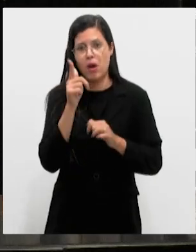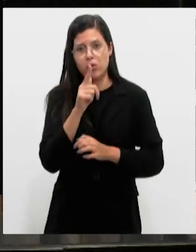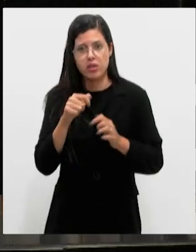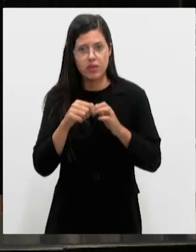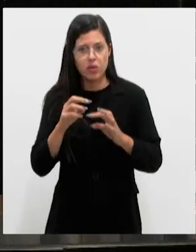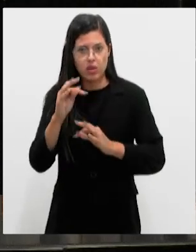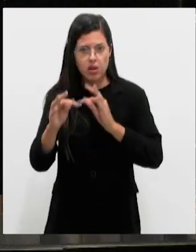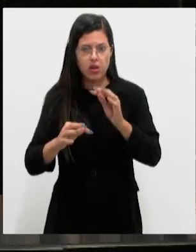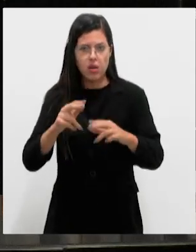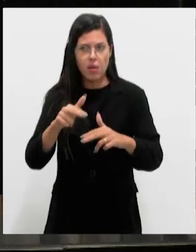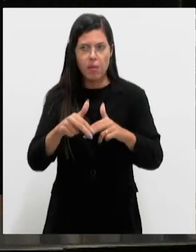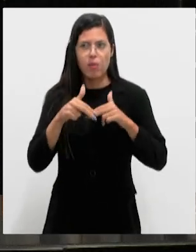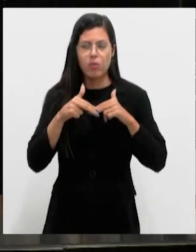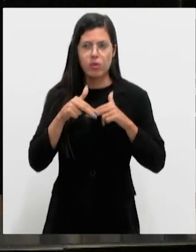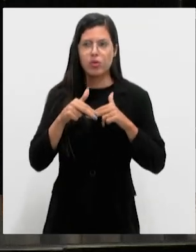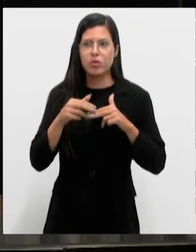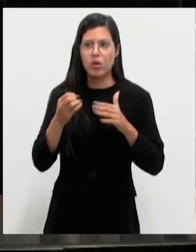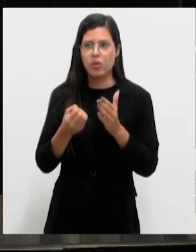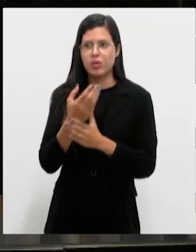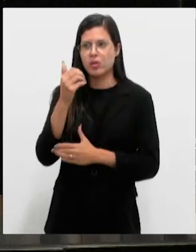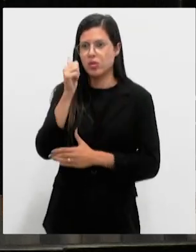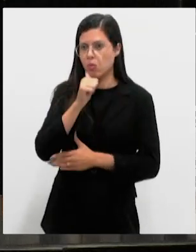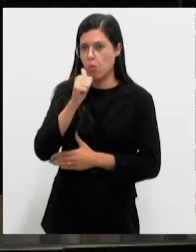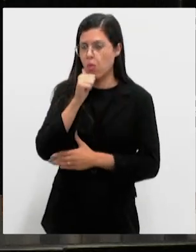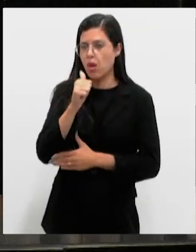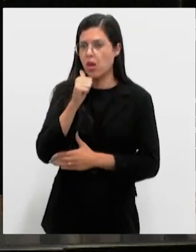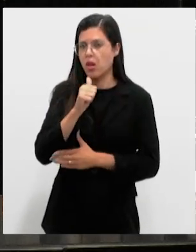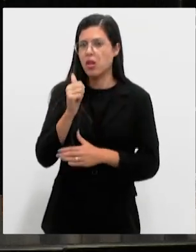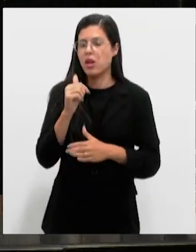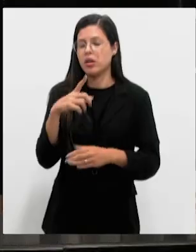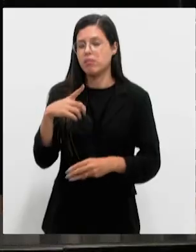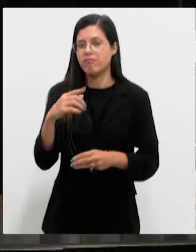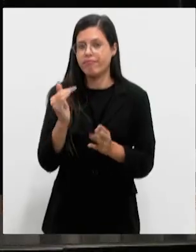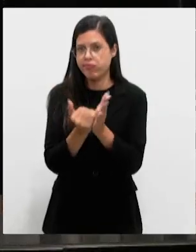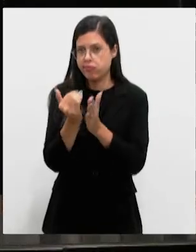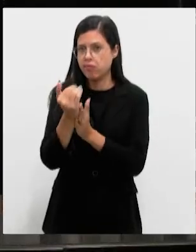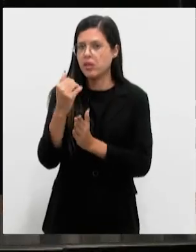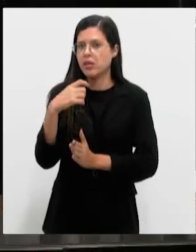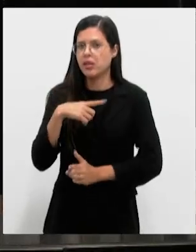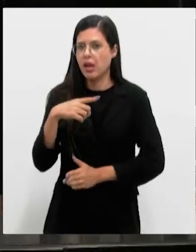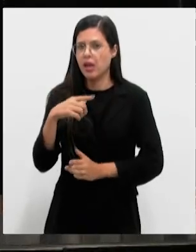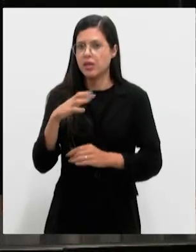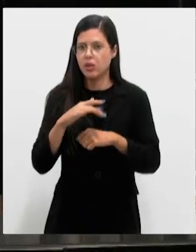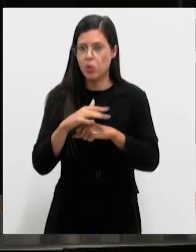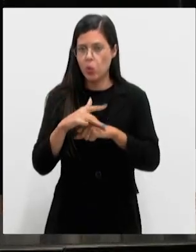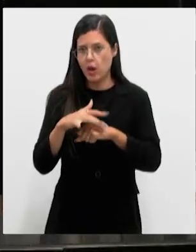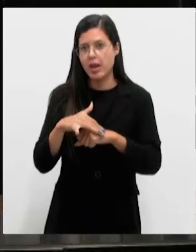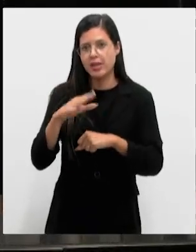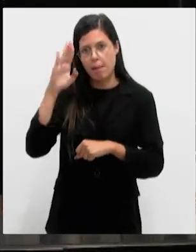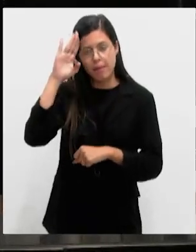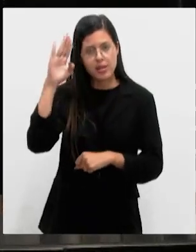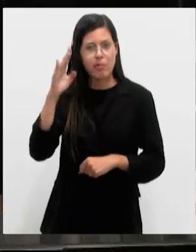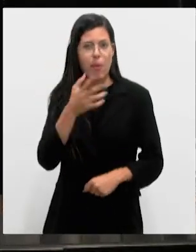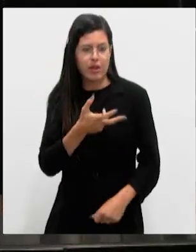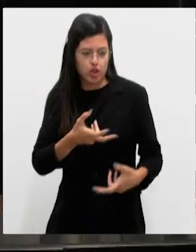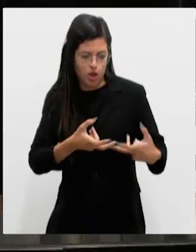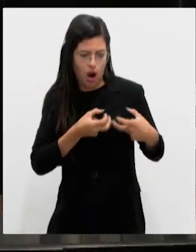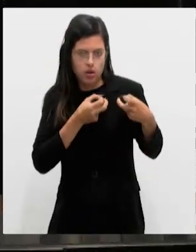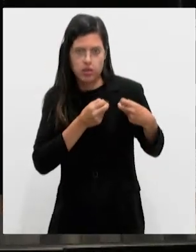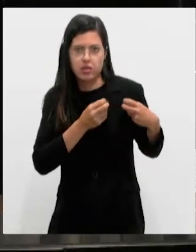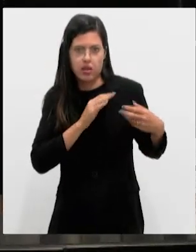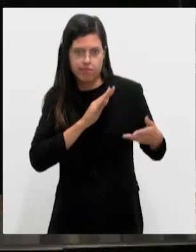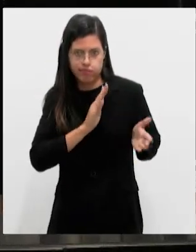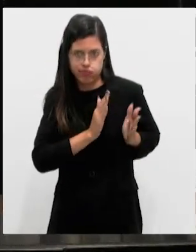número de mulheres é muito grande, que tem essa doença, que tem câncer, principalmente câncer de mama, por não fazer a